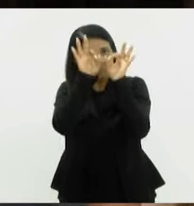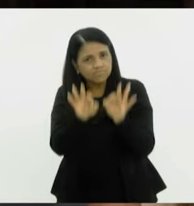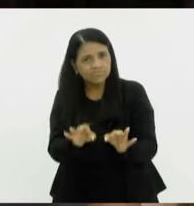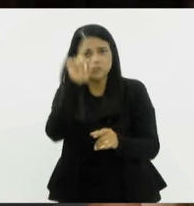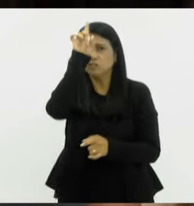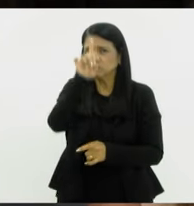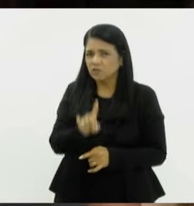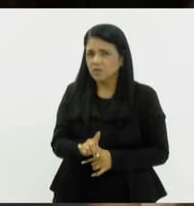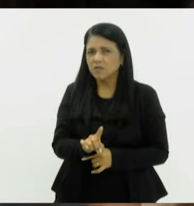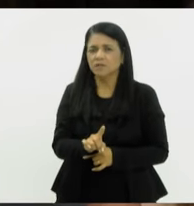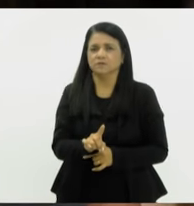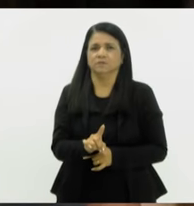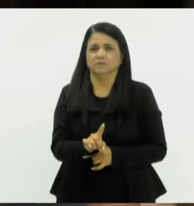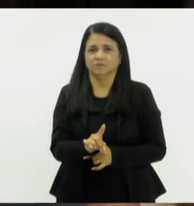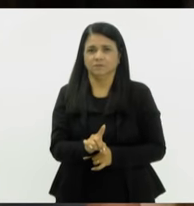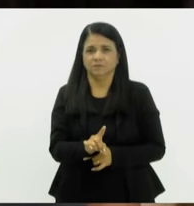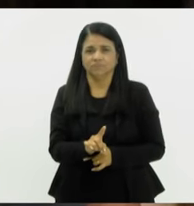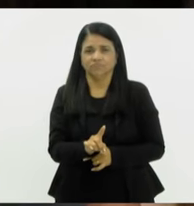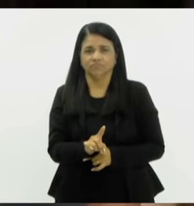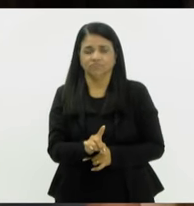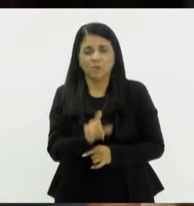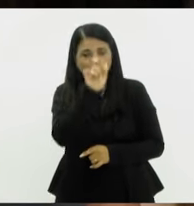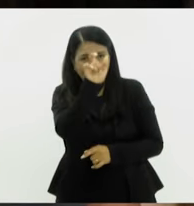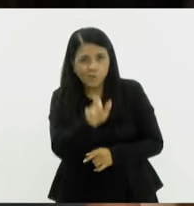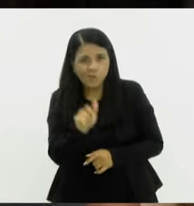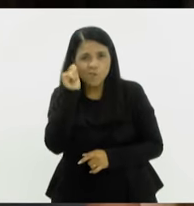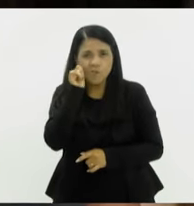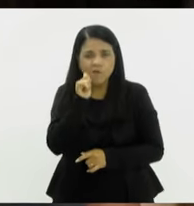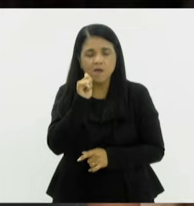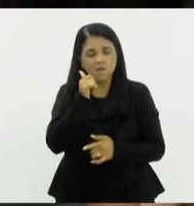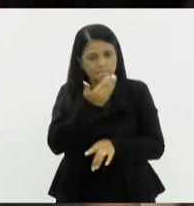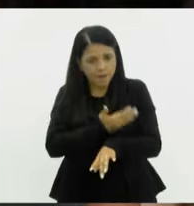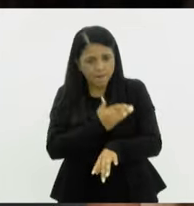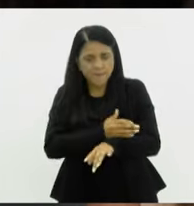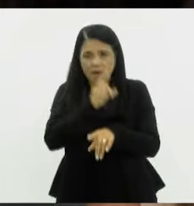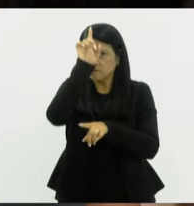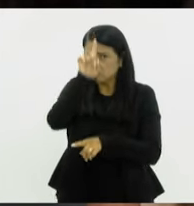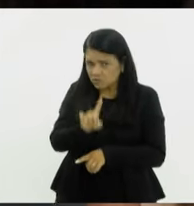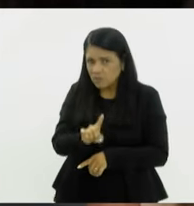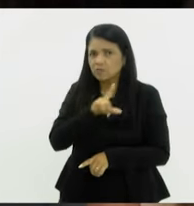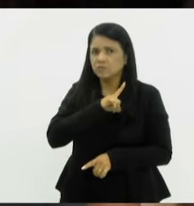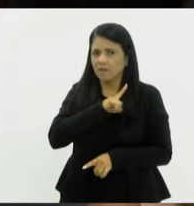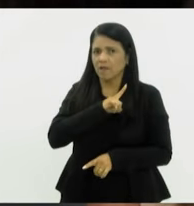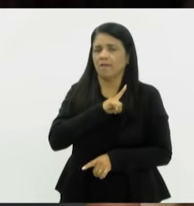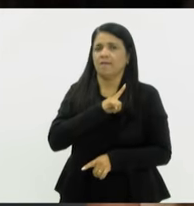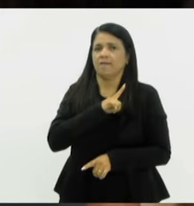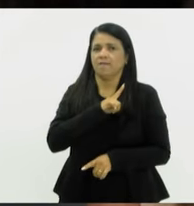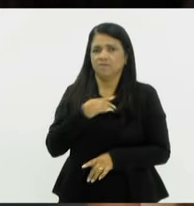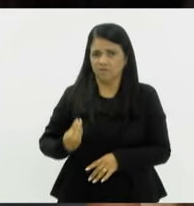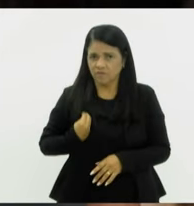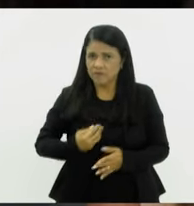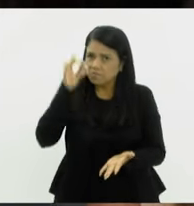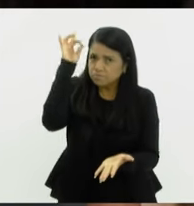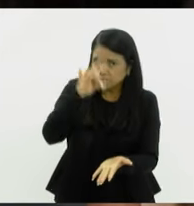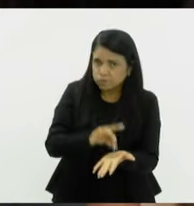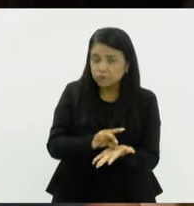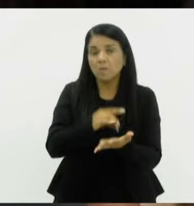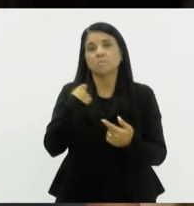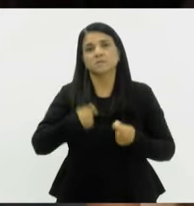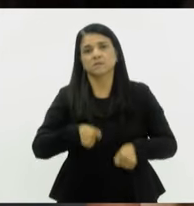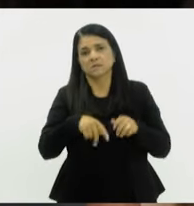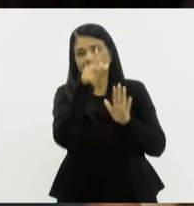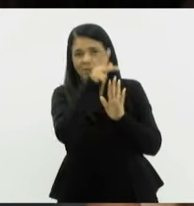direitos se elas querem ser sujeitas de direitos na prática na vida real tem que ter um projeto não pode